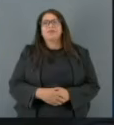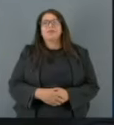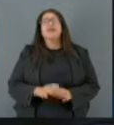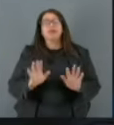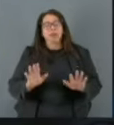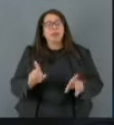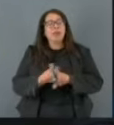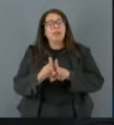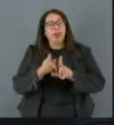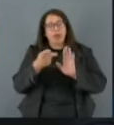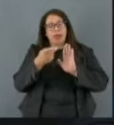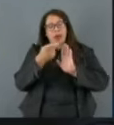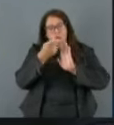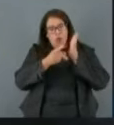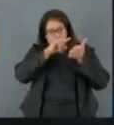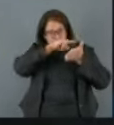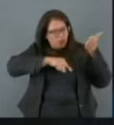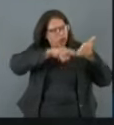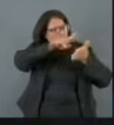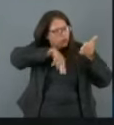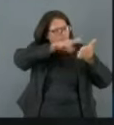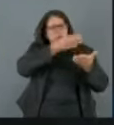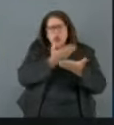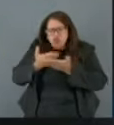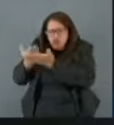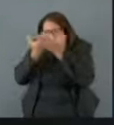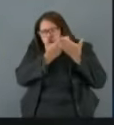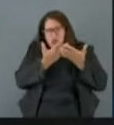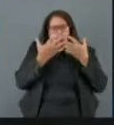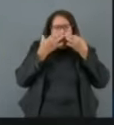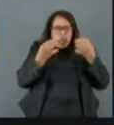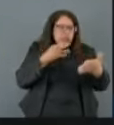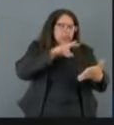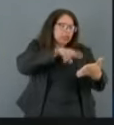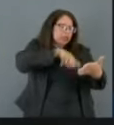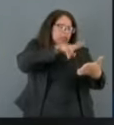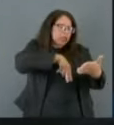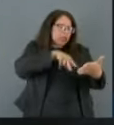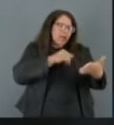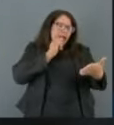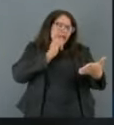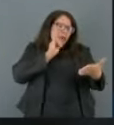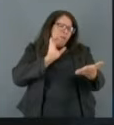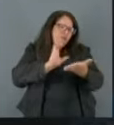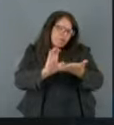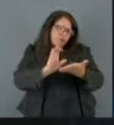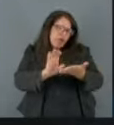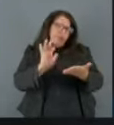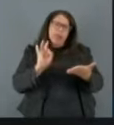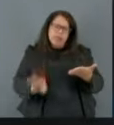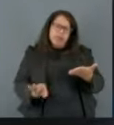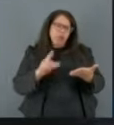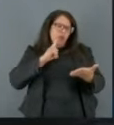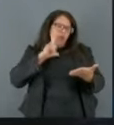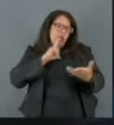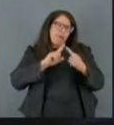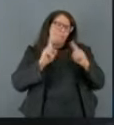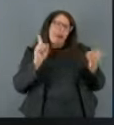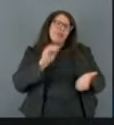atenção, mas algo me chamou a atenção, que são os fundos. Os fundos já existem, o problema é a falta de